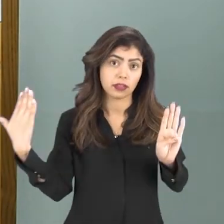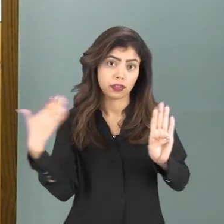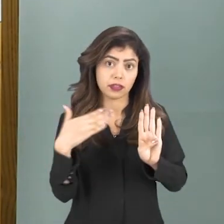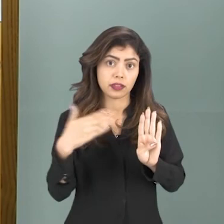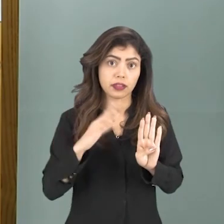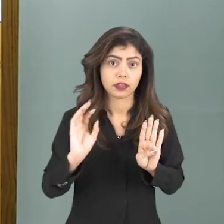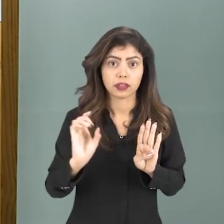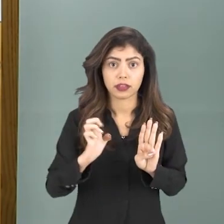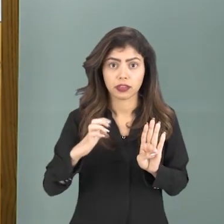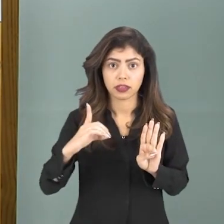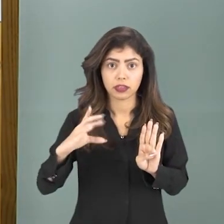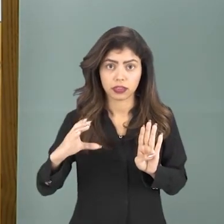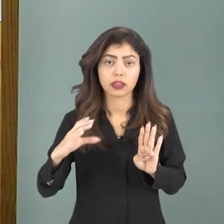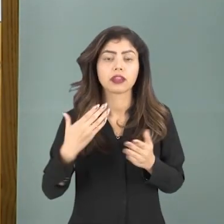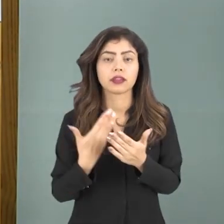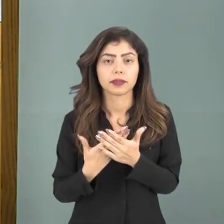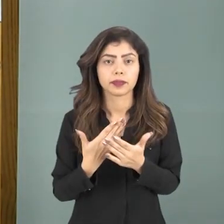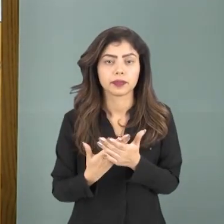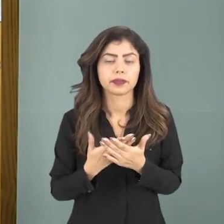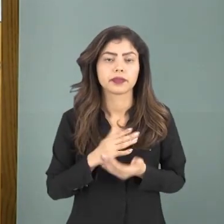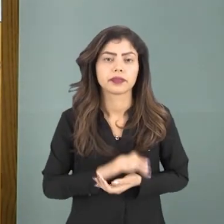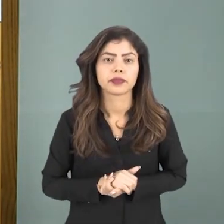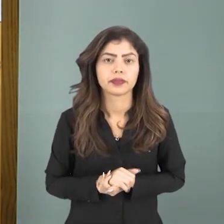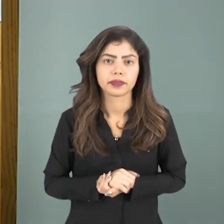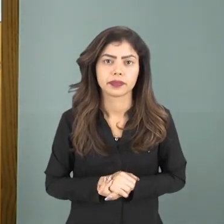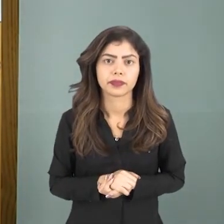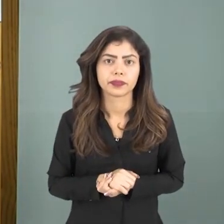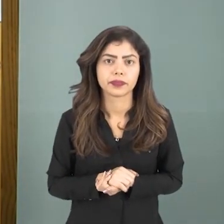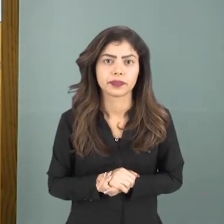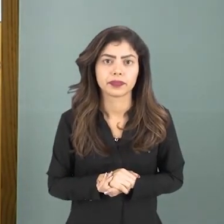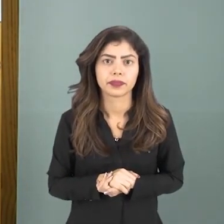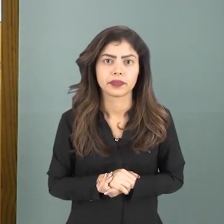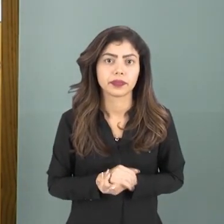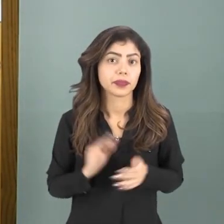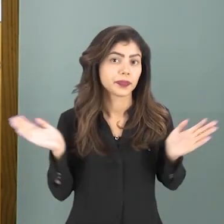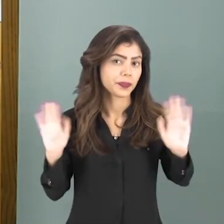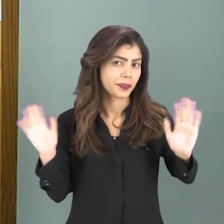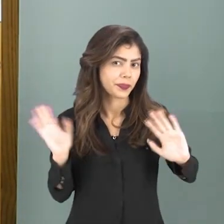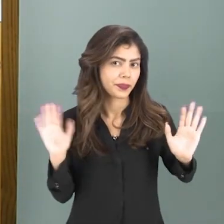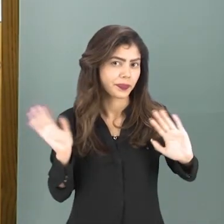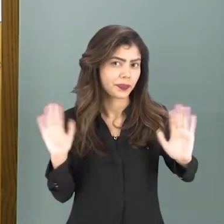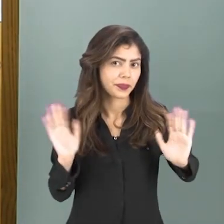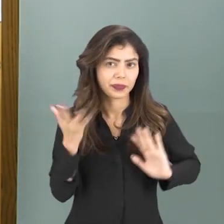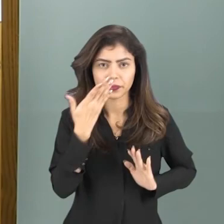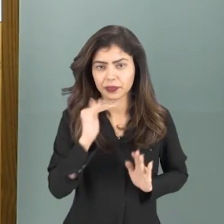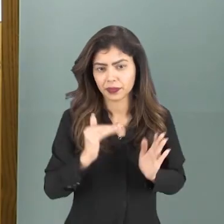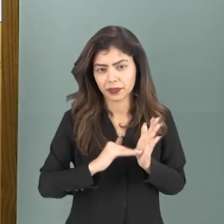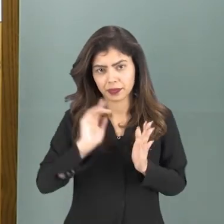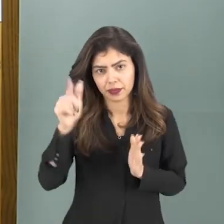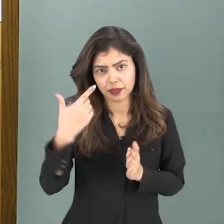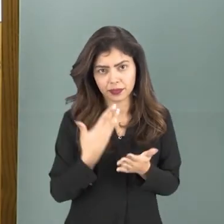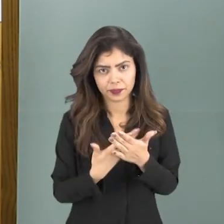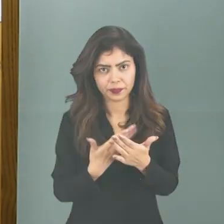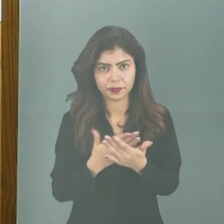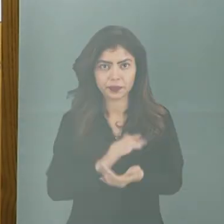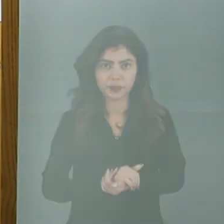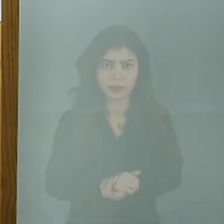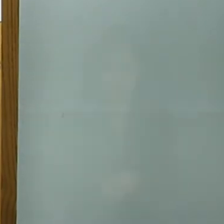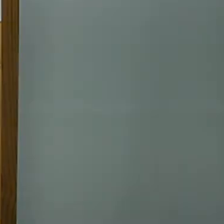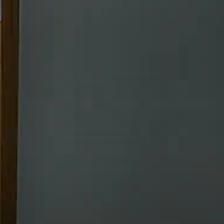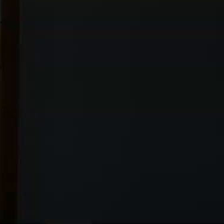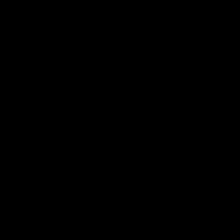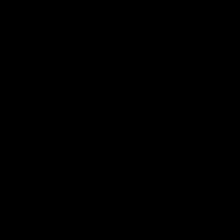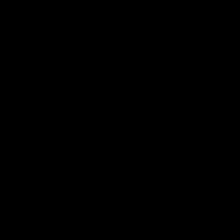essa e outras aulas, acesse a nossa plataforma Eduque. Tchau, tchau, crianças. Até a próxima aula.